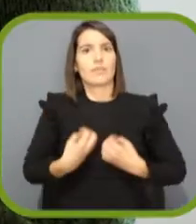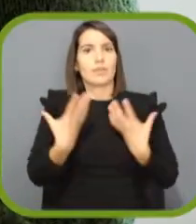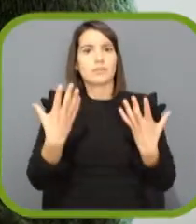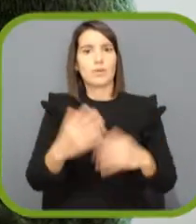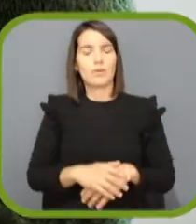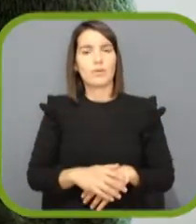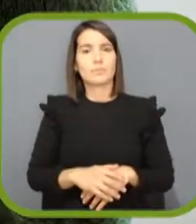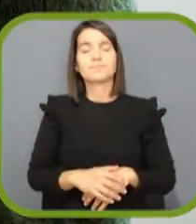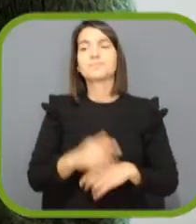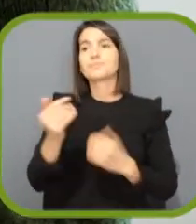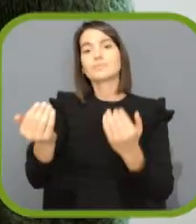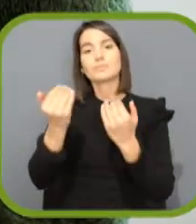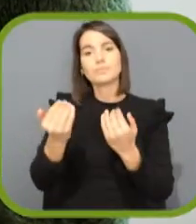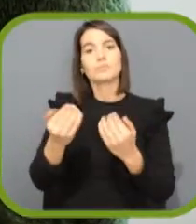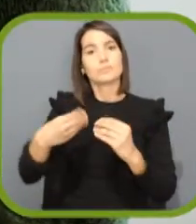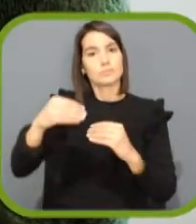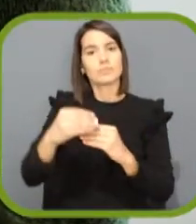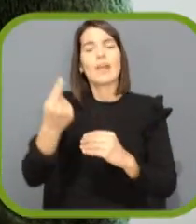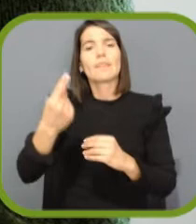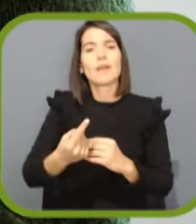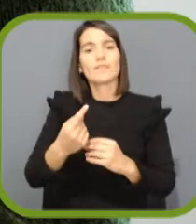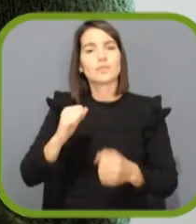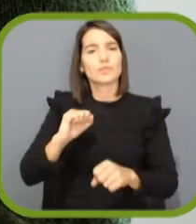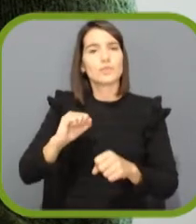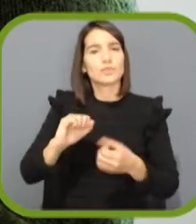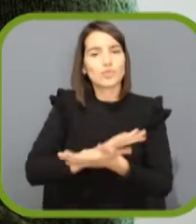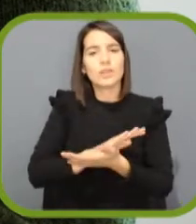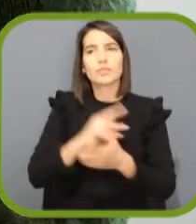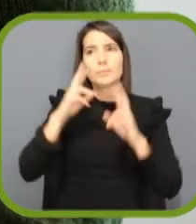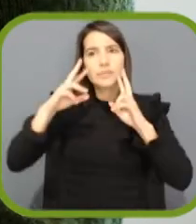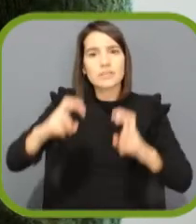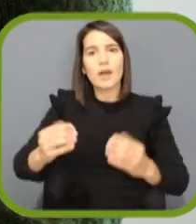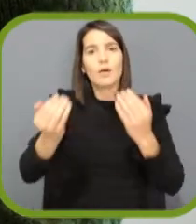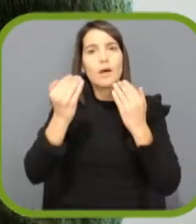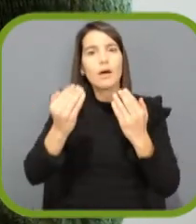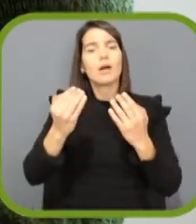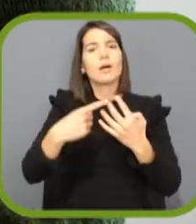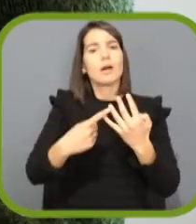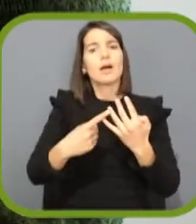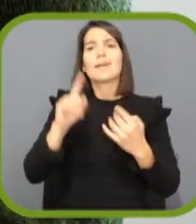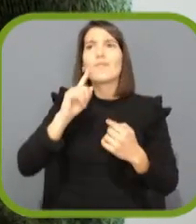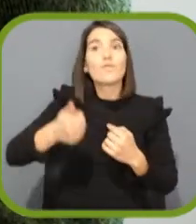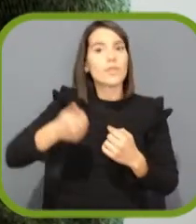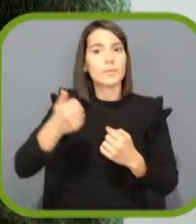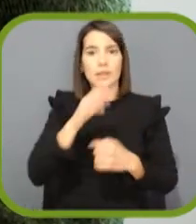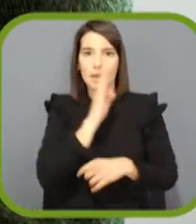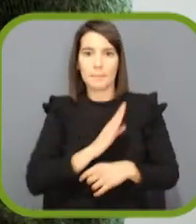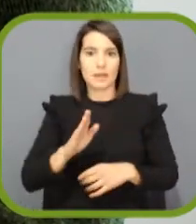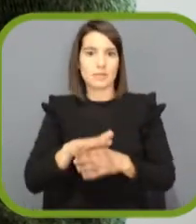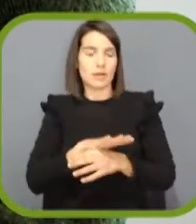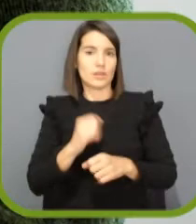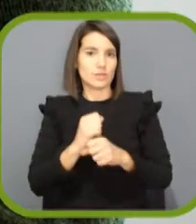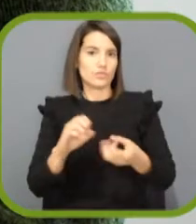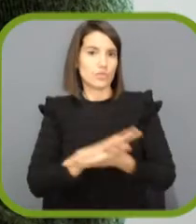esse excesso de informação, que fontes é que devem ser consultadas regularmente pelo jornalista e quais são os elementos essenciais na prática